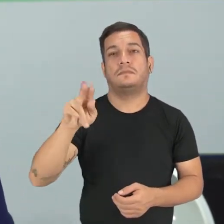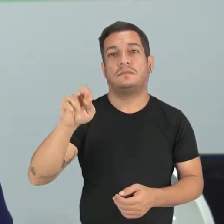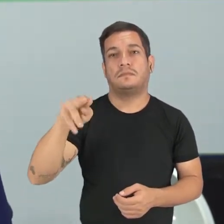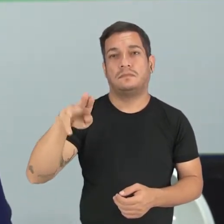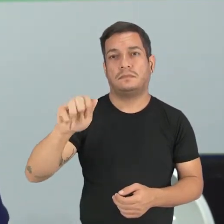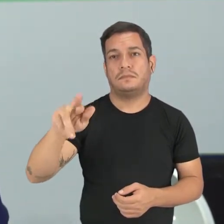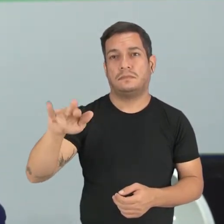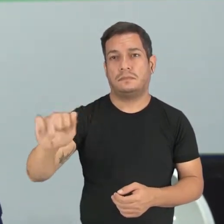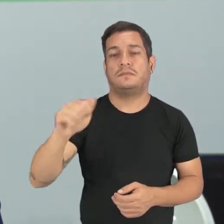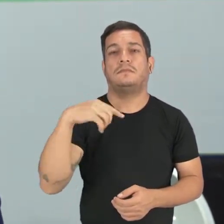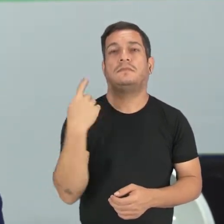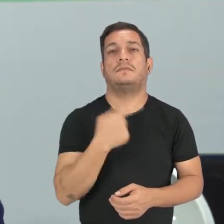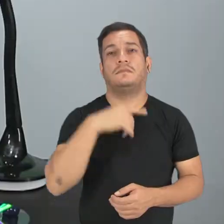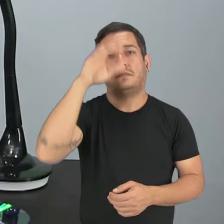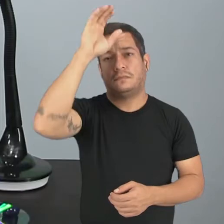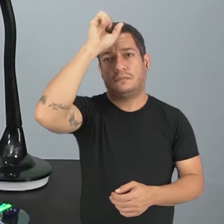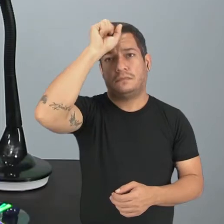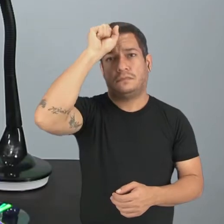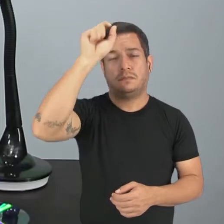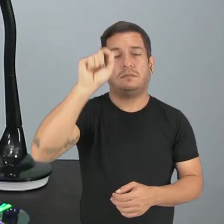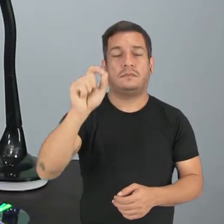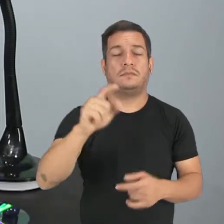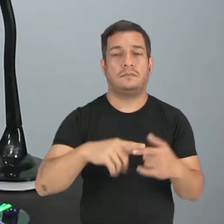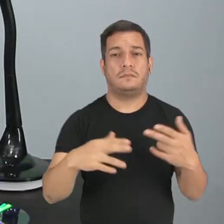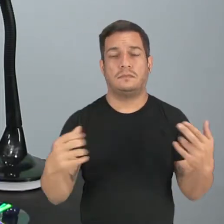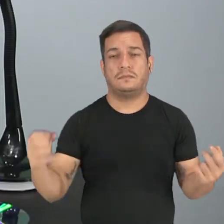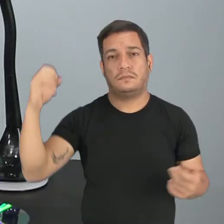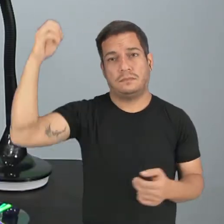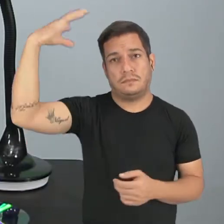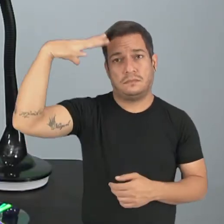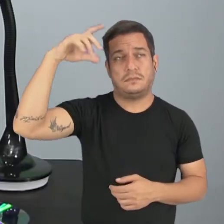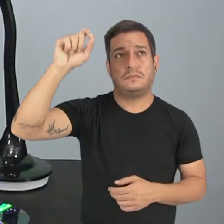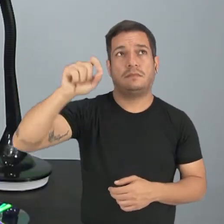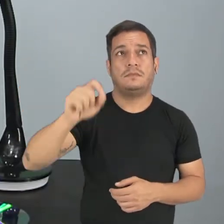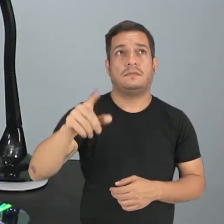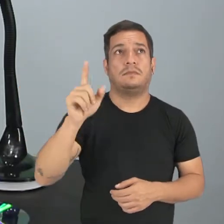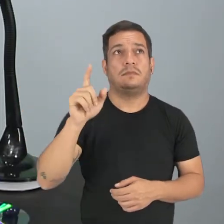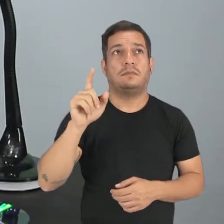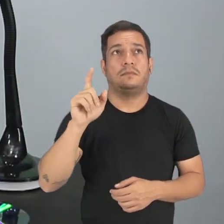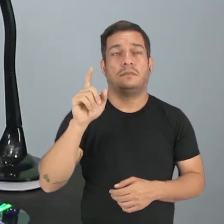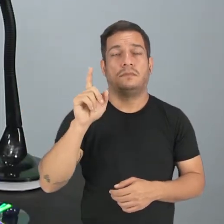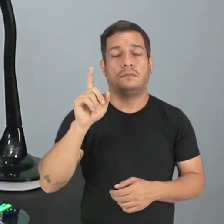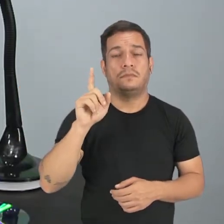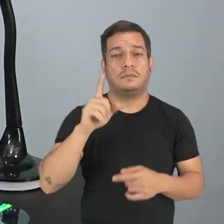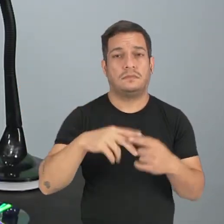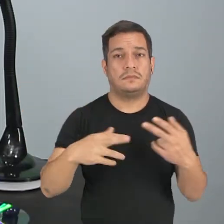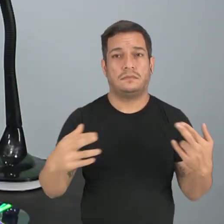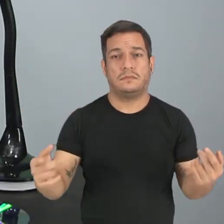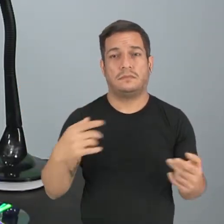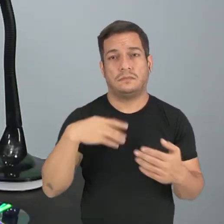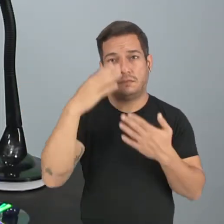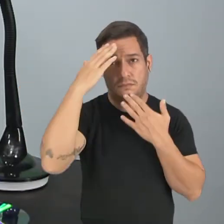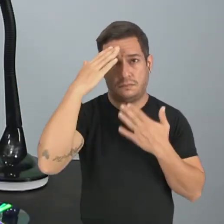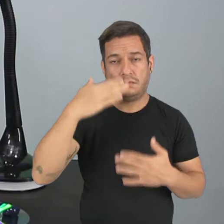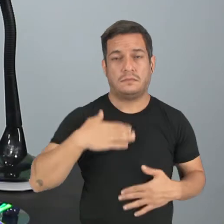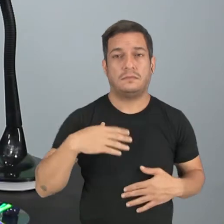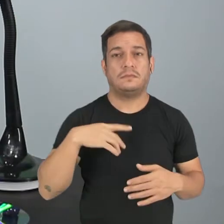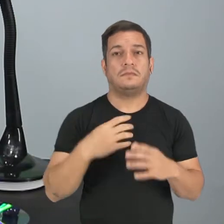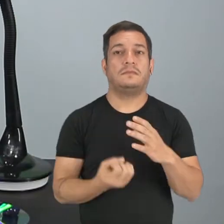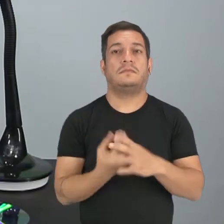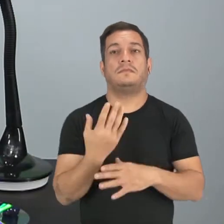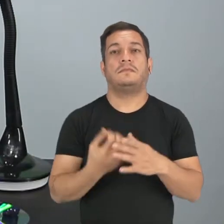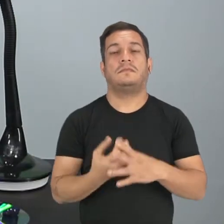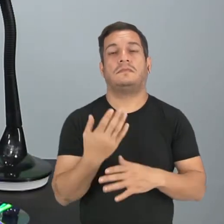E aí a gente aprendeu que os objetos luminosos são os objetos e corpos que produzem,